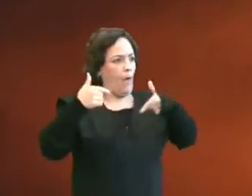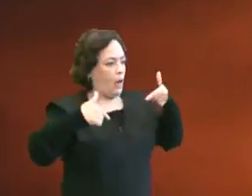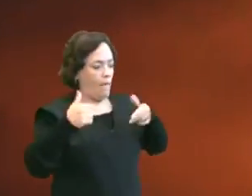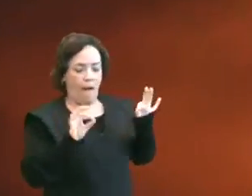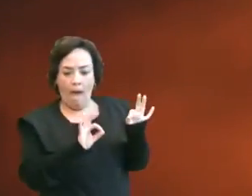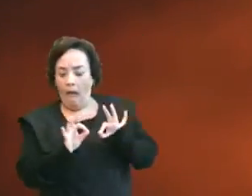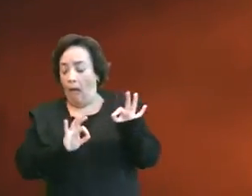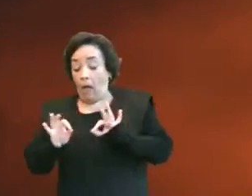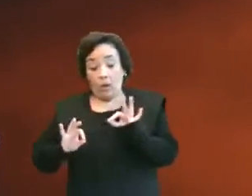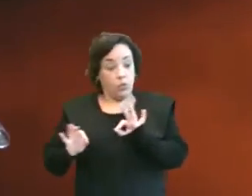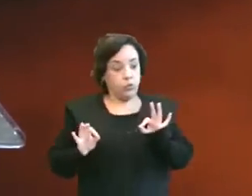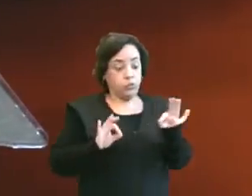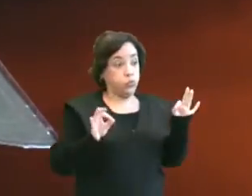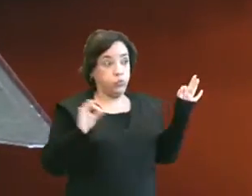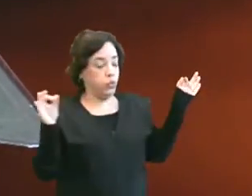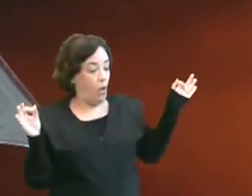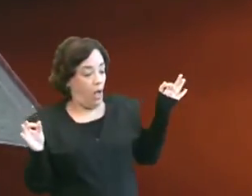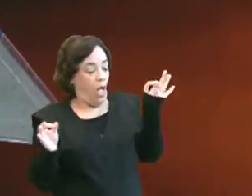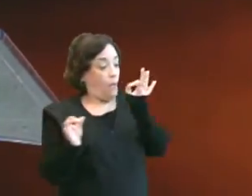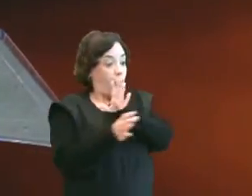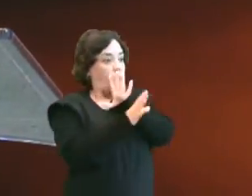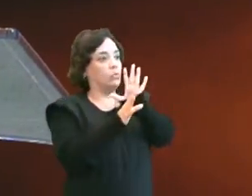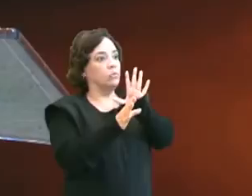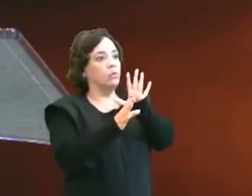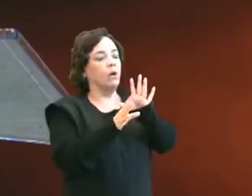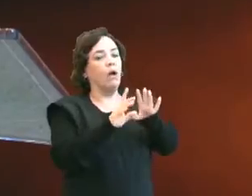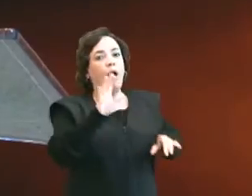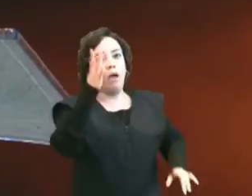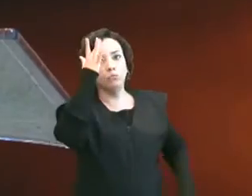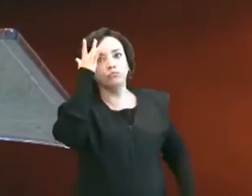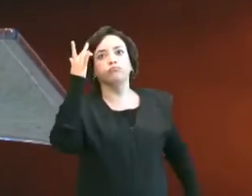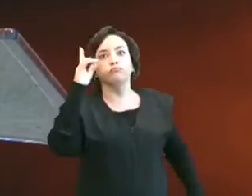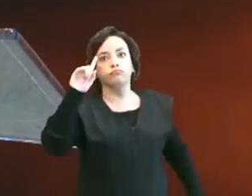projetos, era no dia seguinte que vinha o rebote.